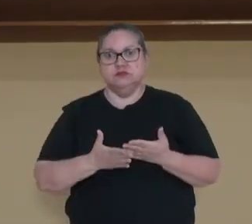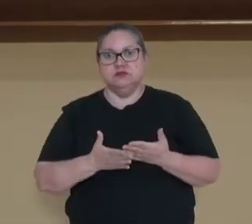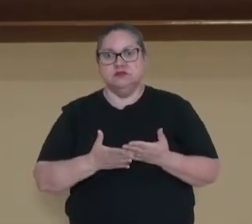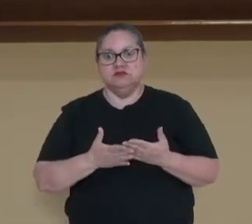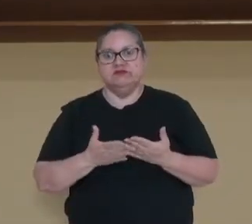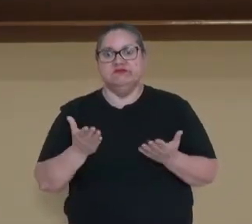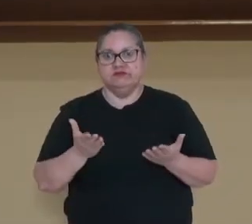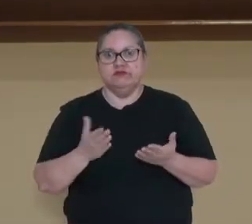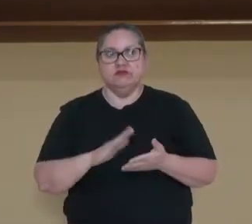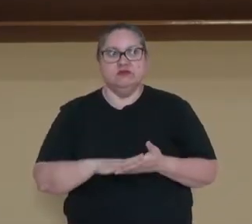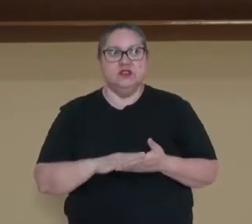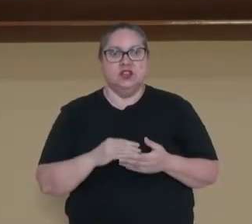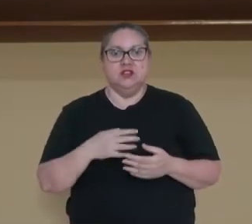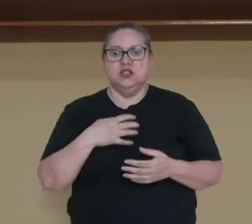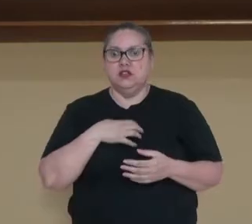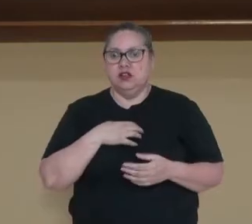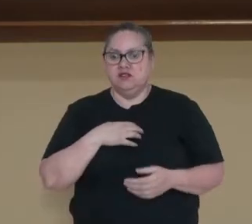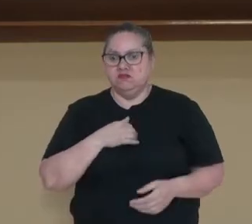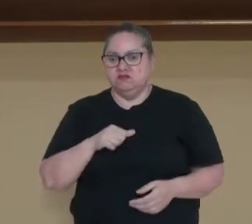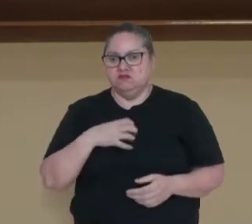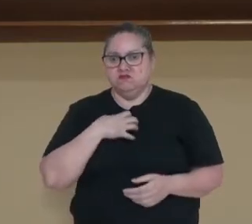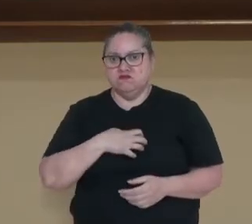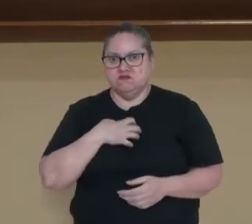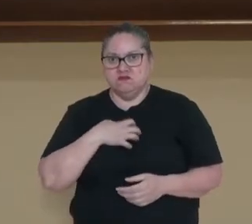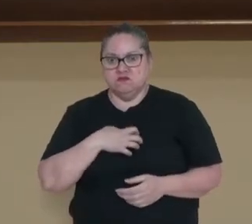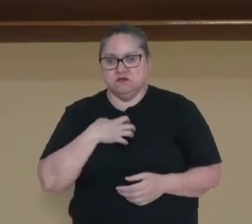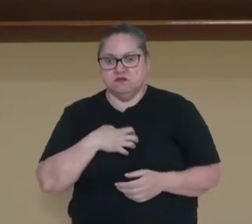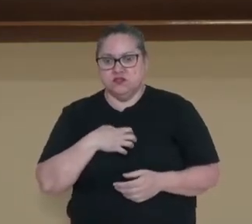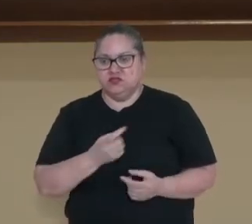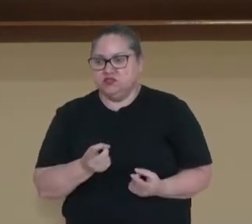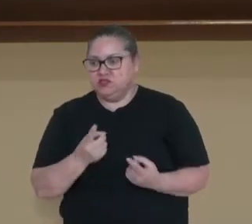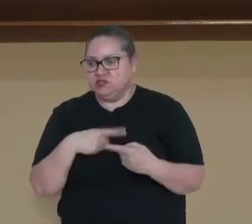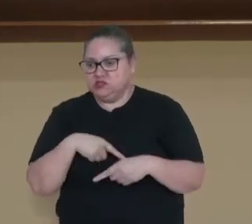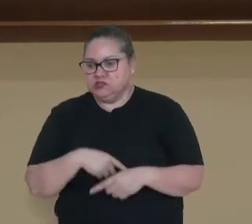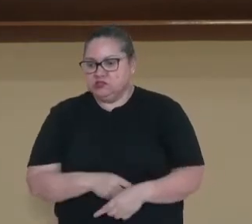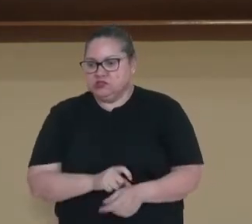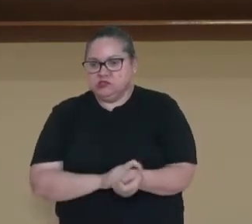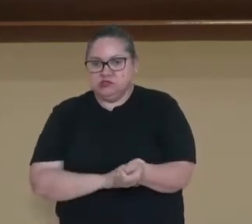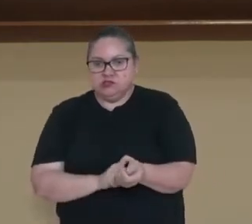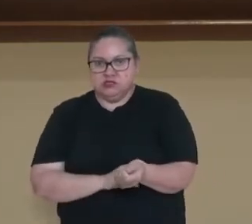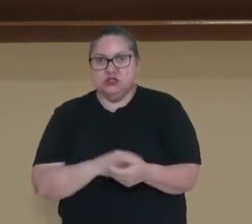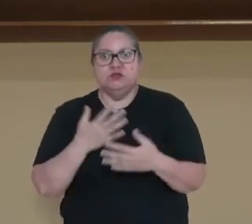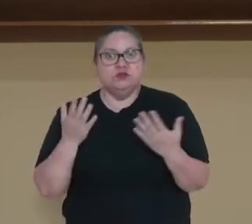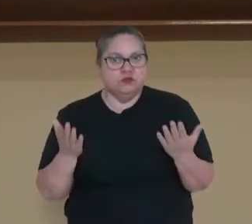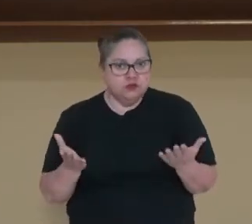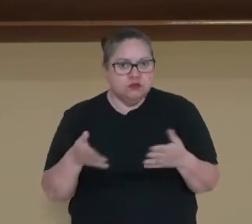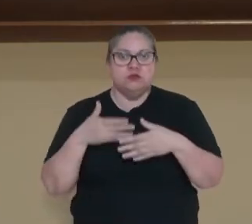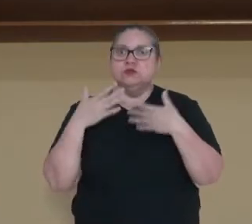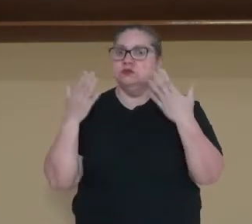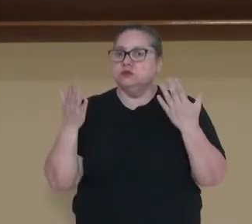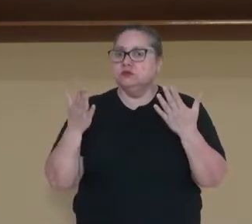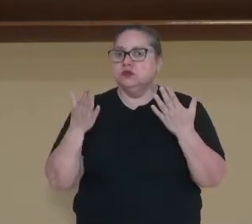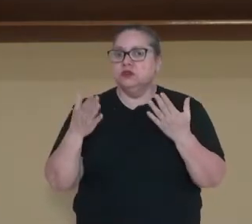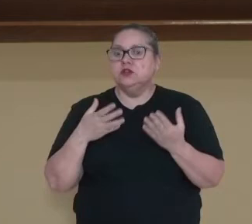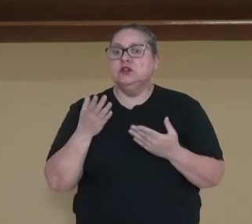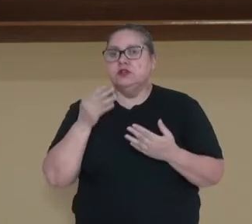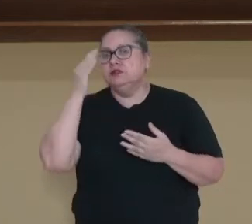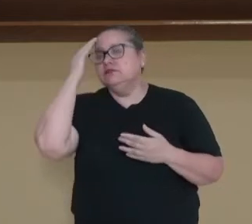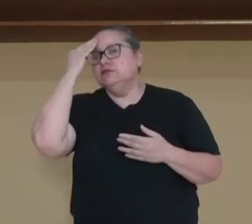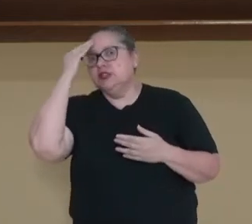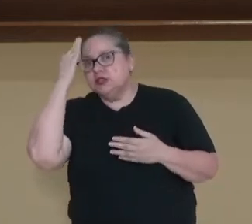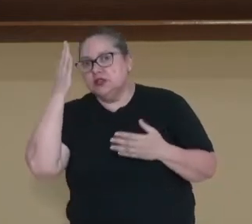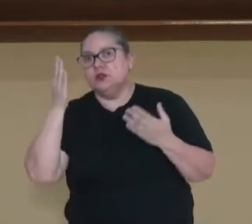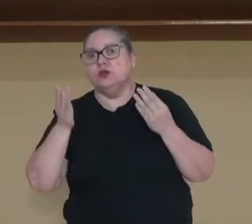vendo que ele está bravo, está contrariado com alguma coisa, Então, isso que a gente vai